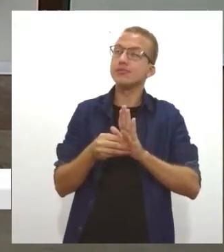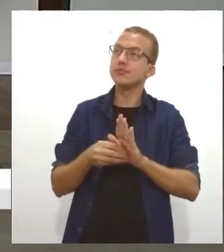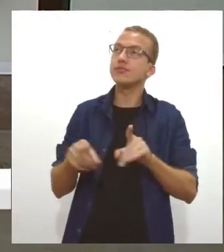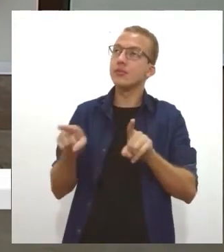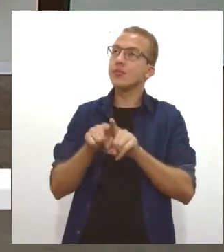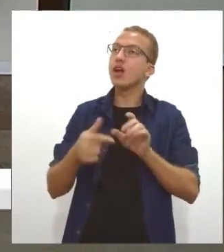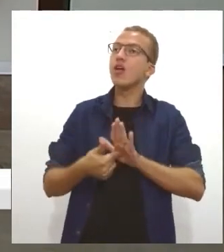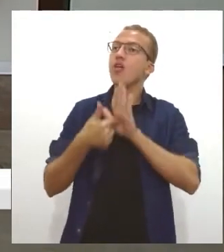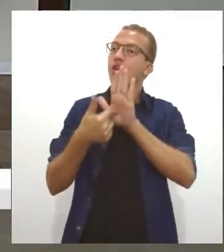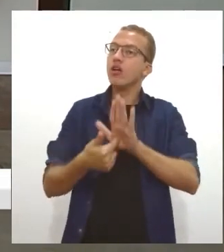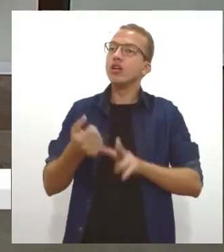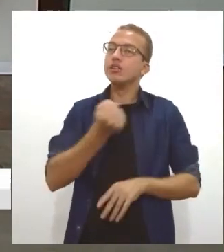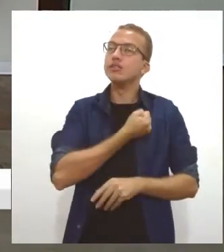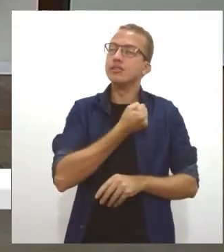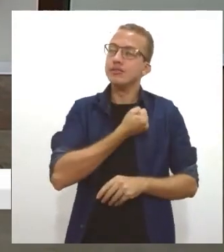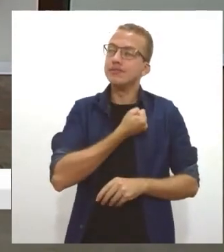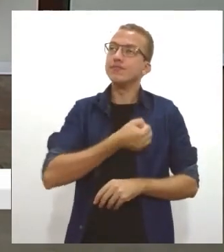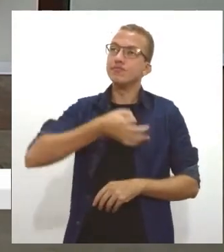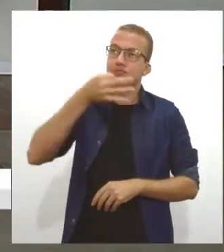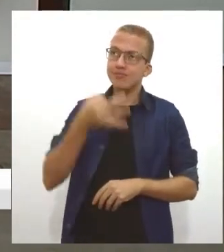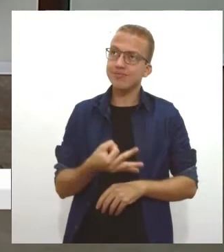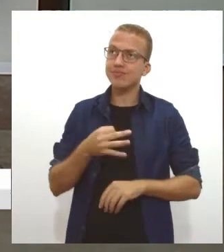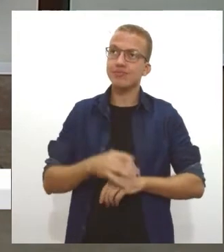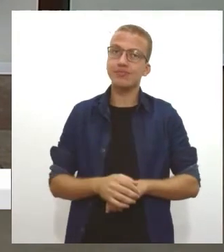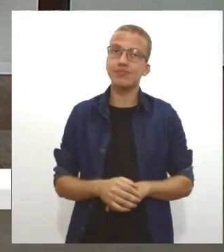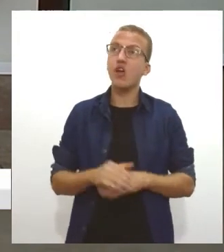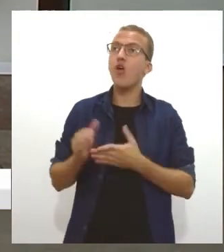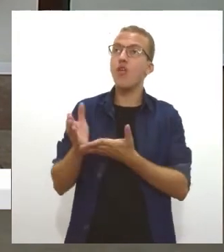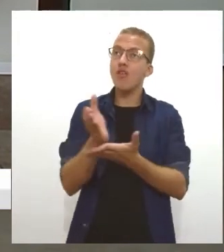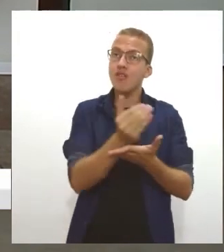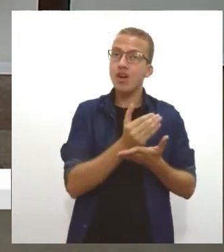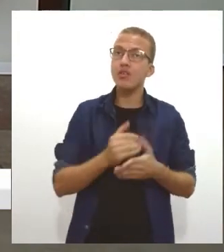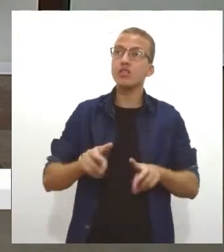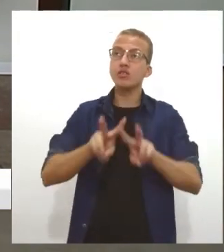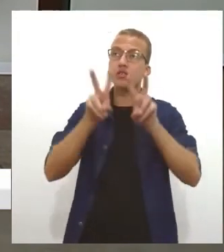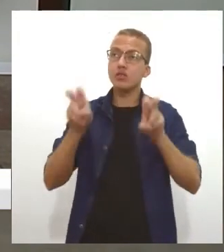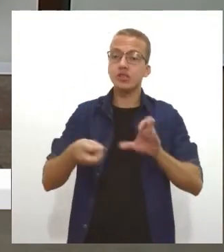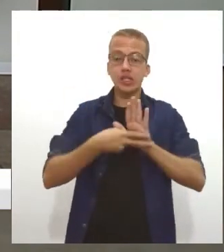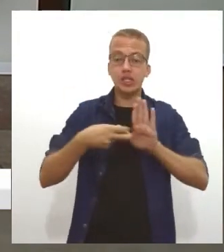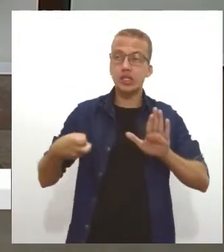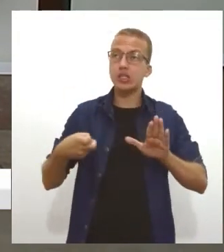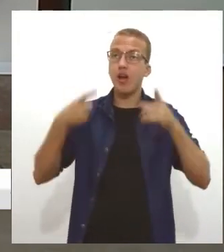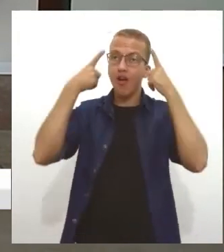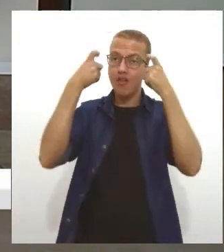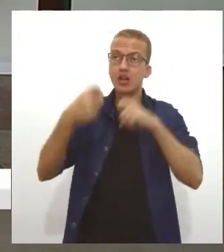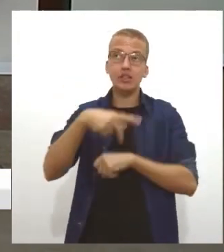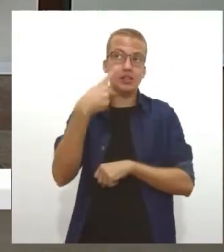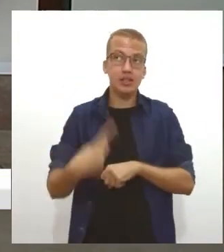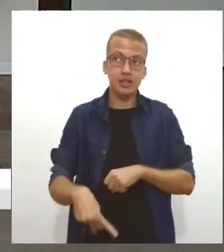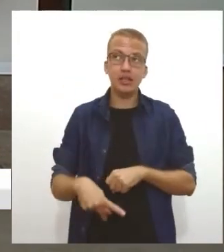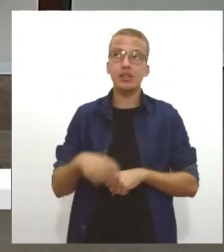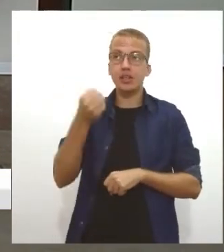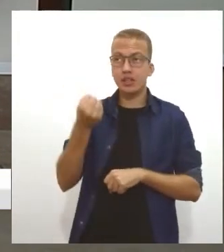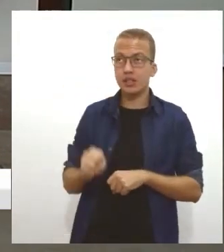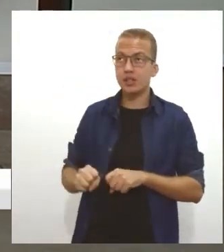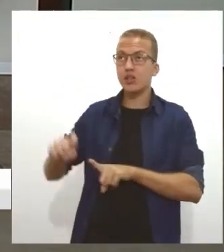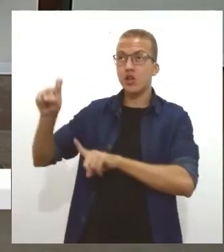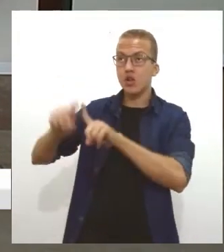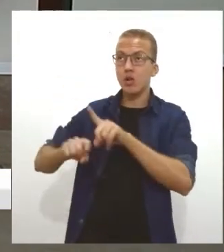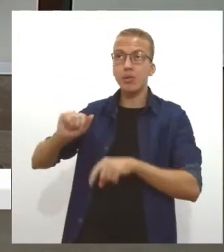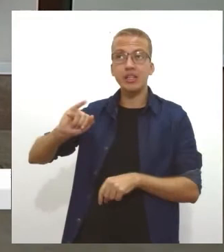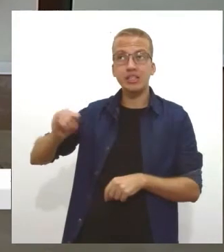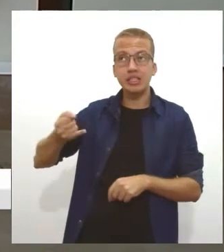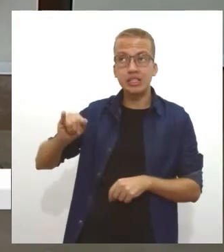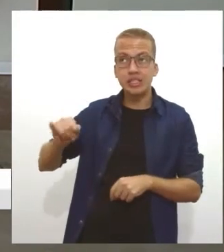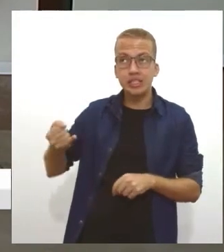que você está falando, né? Um levantamento sobre a criminalidade em Sergipe durante os meses de janeiro e dezembro do